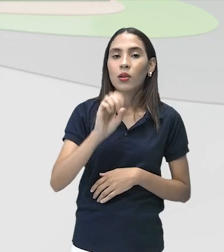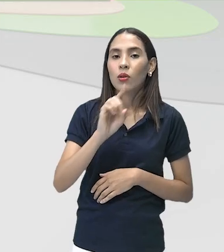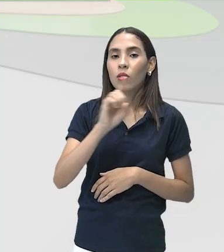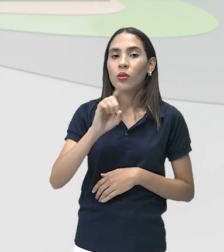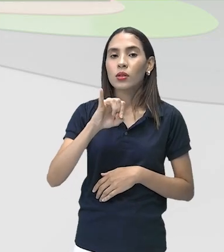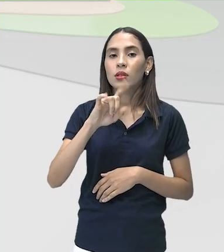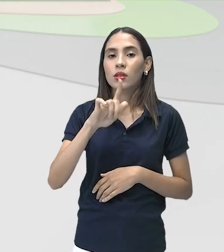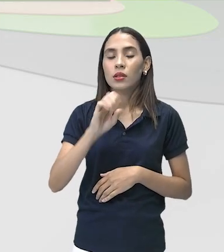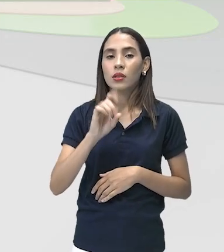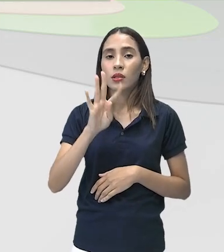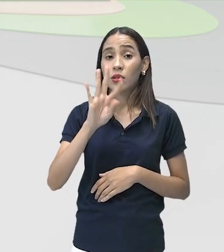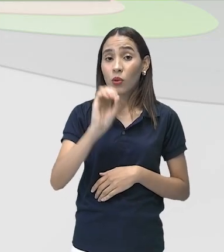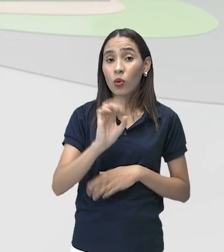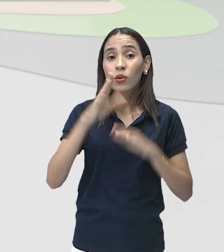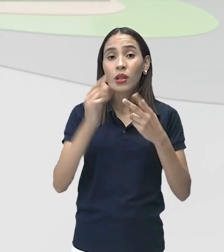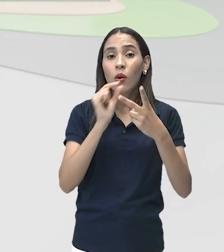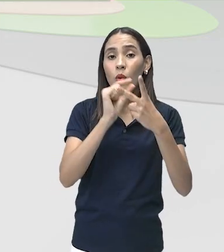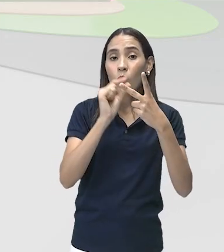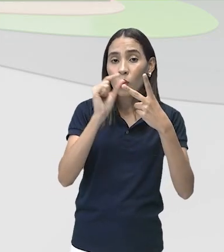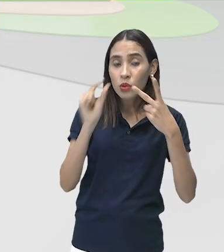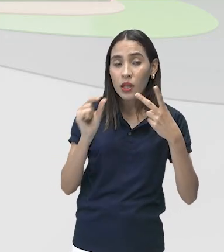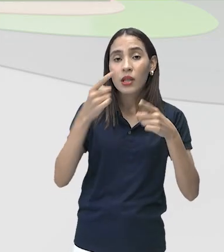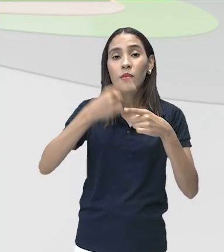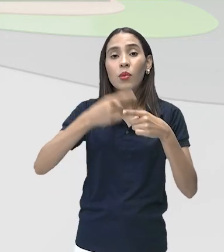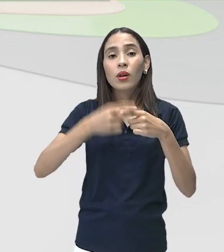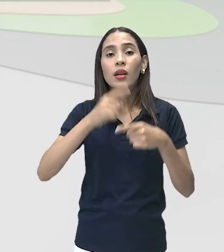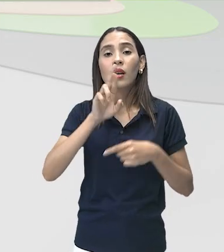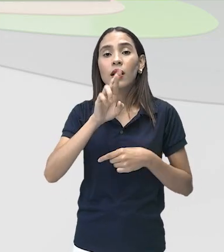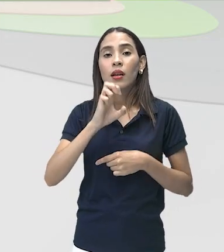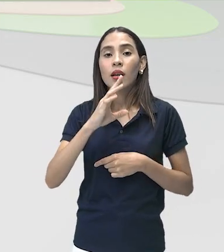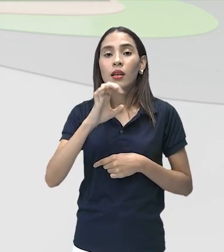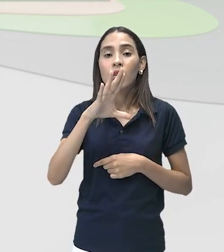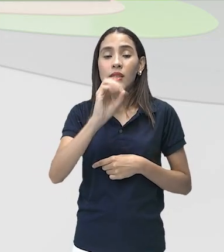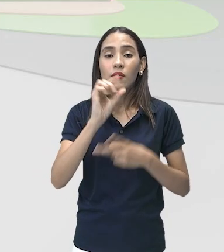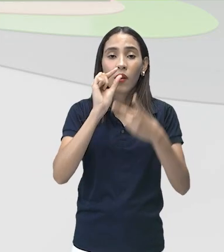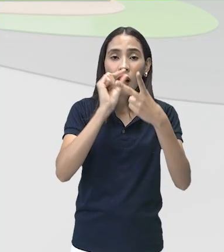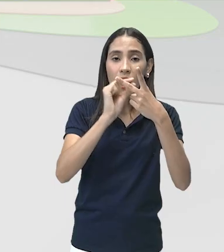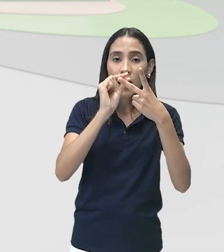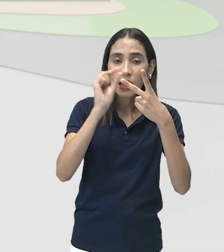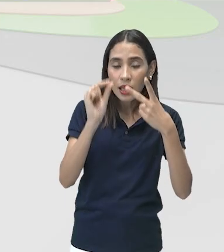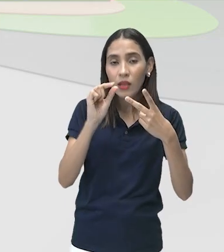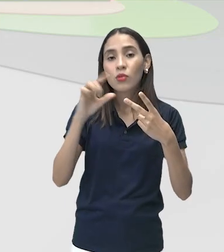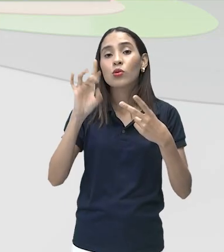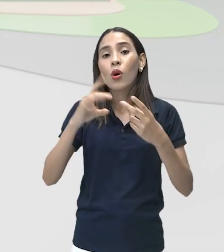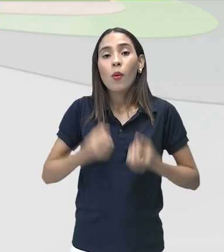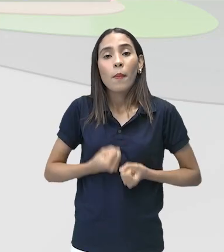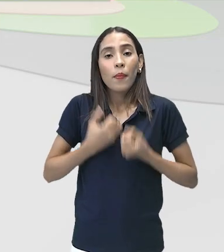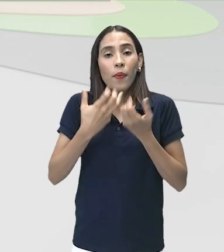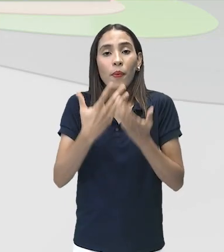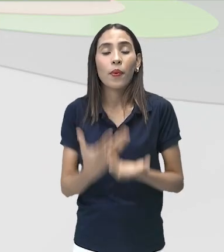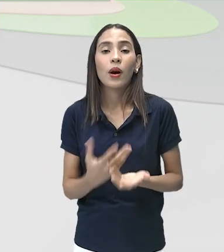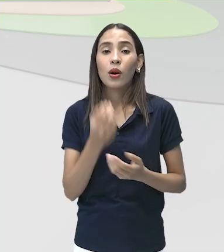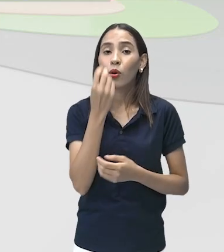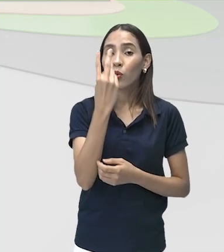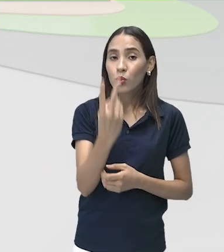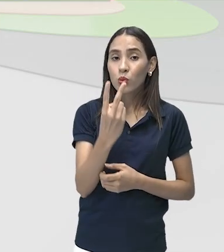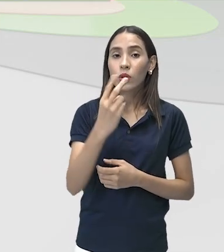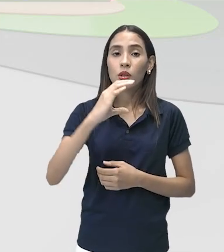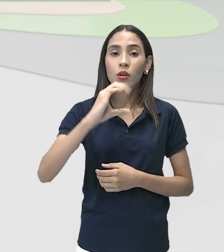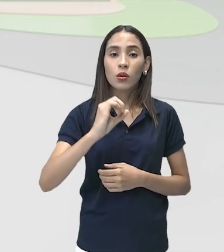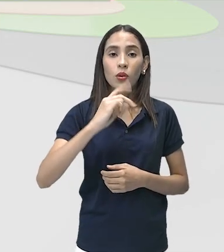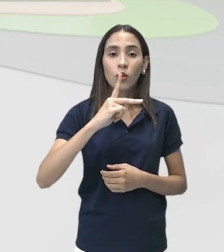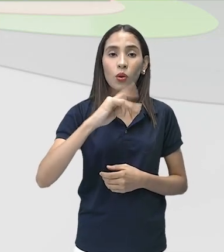sua vez, um gene ele é recessivo quando seu alelo só se manifesta quando está presente em duas